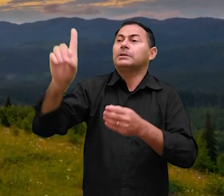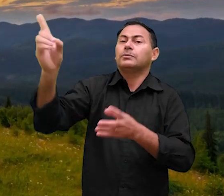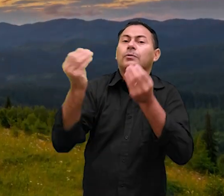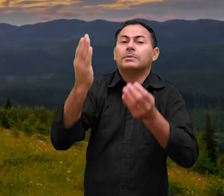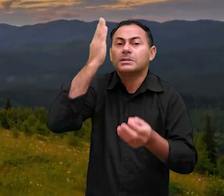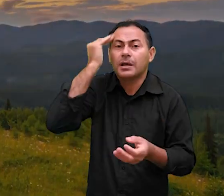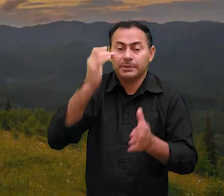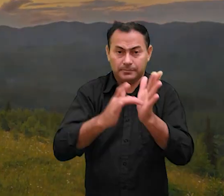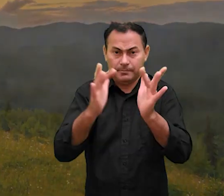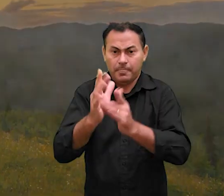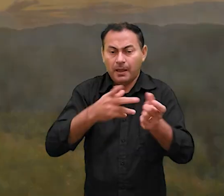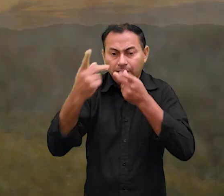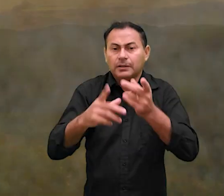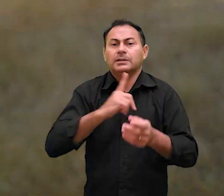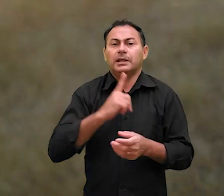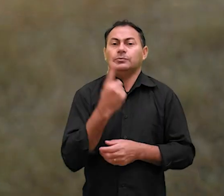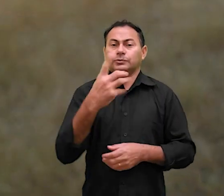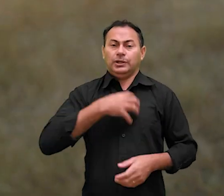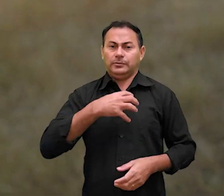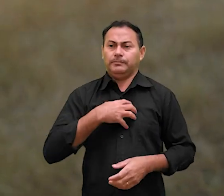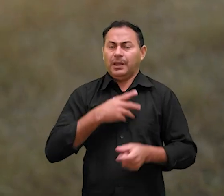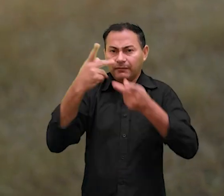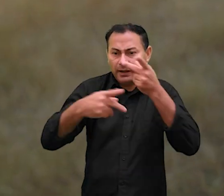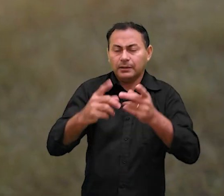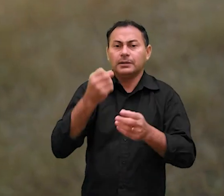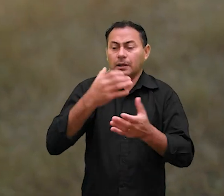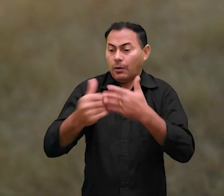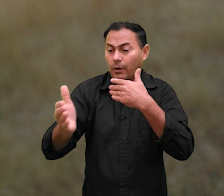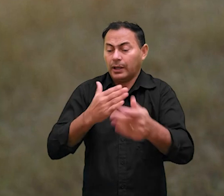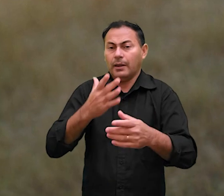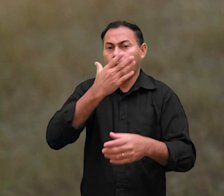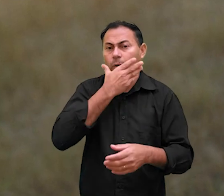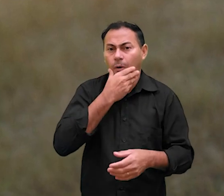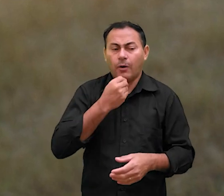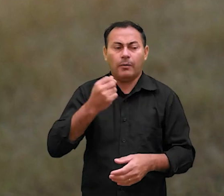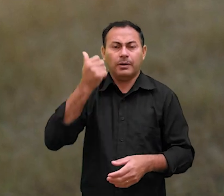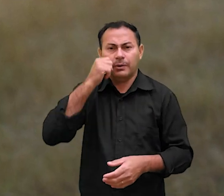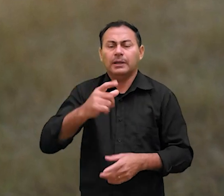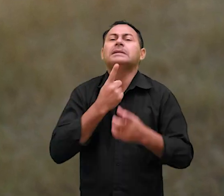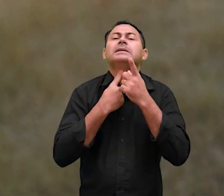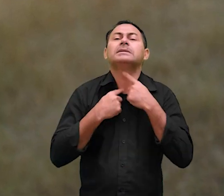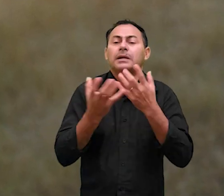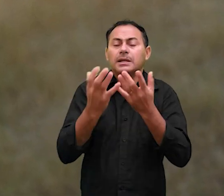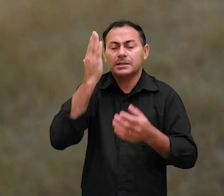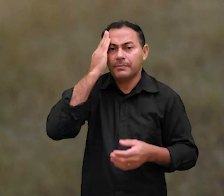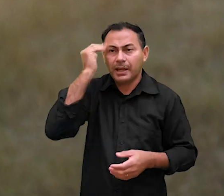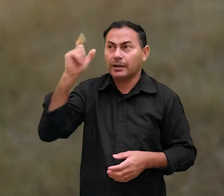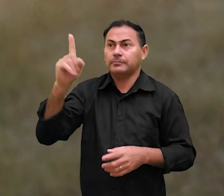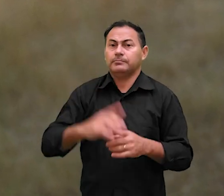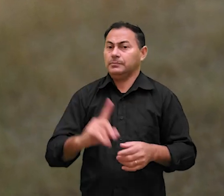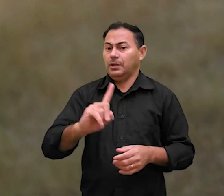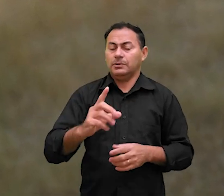de Deus, Jesus nos disse que só existe um jeito. Ele diz, se qualquer homem o desejar, ele